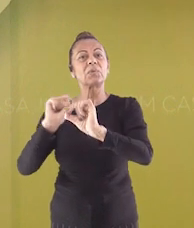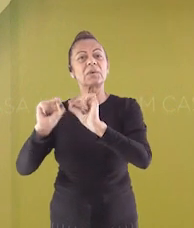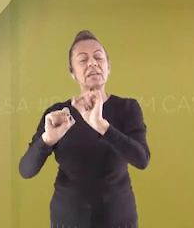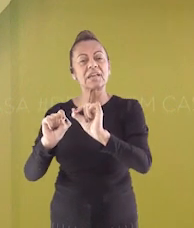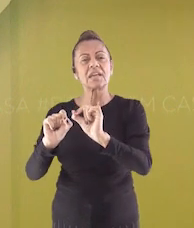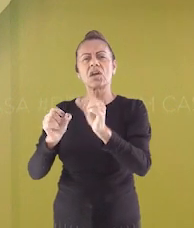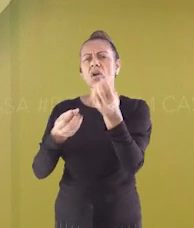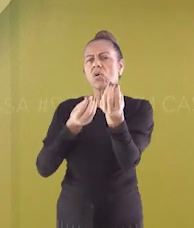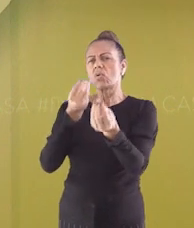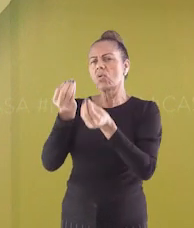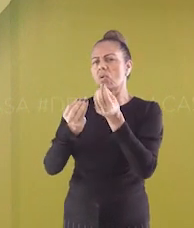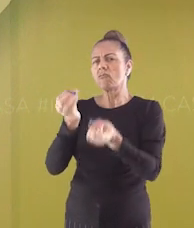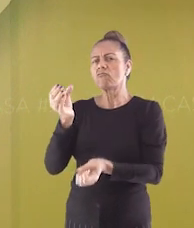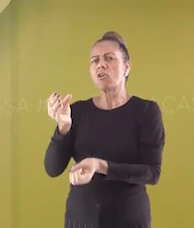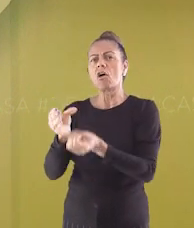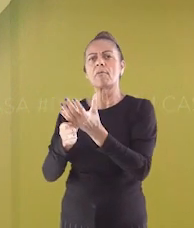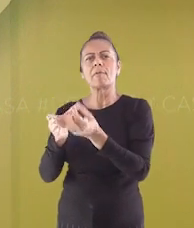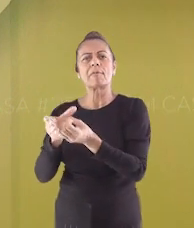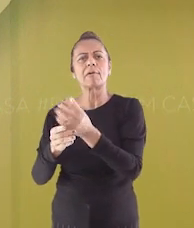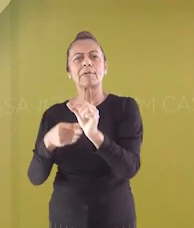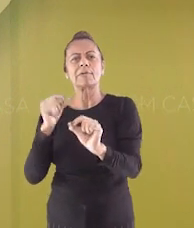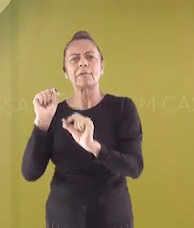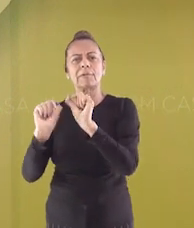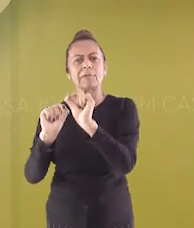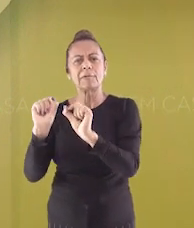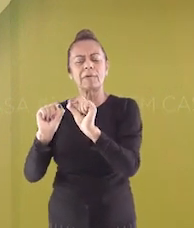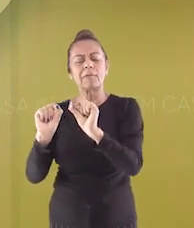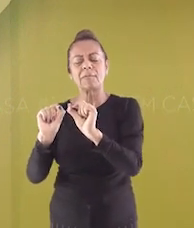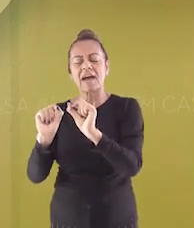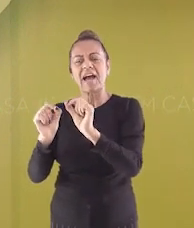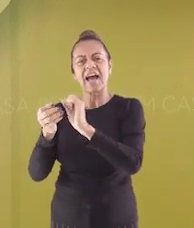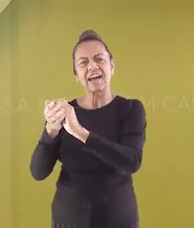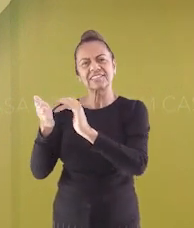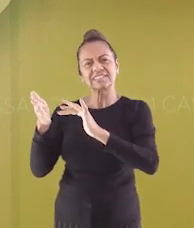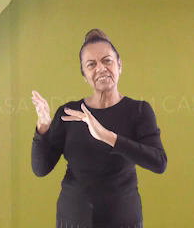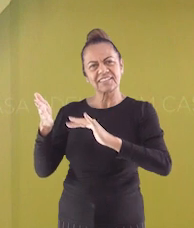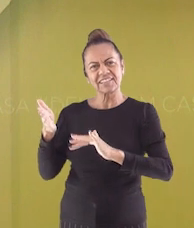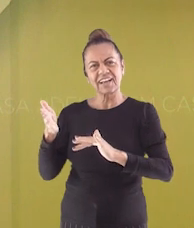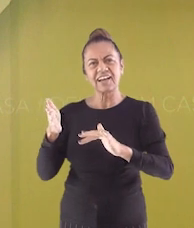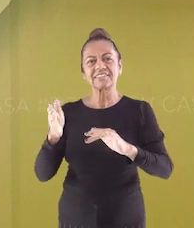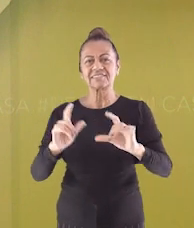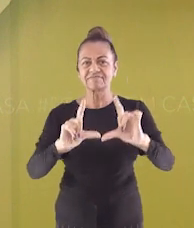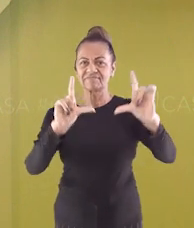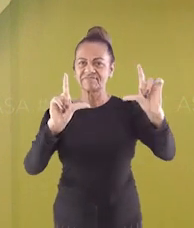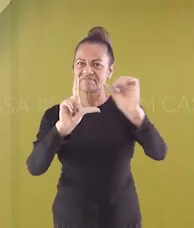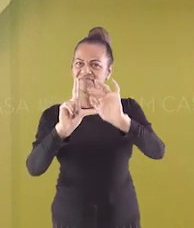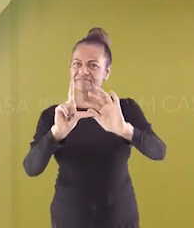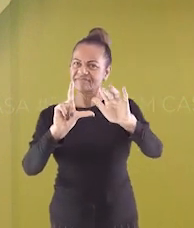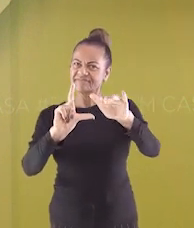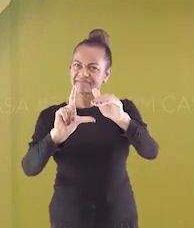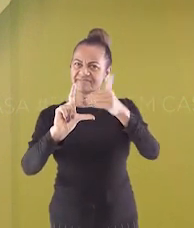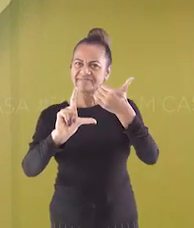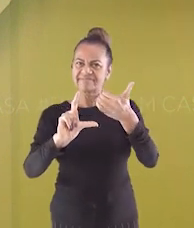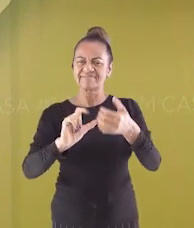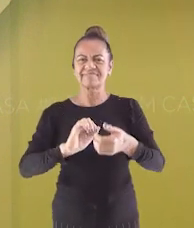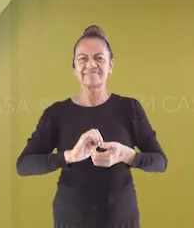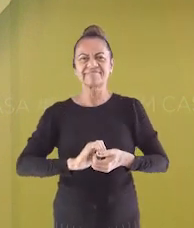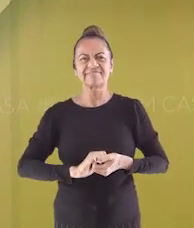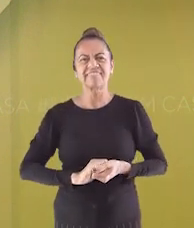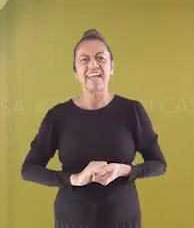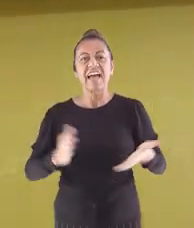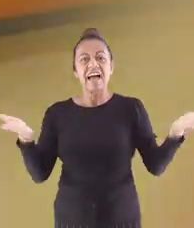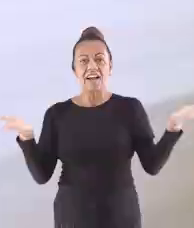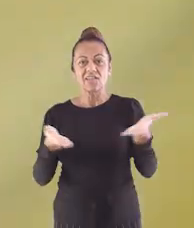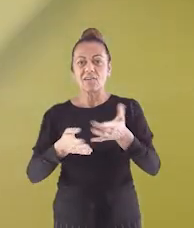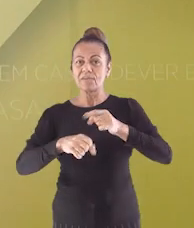para nós a sua produção pelo QR Code de envio de atividades. Agora é a hora da